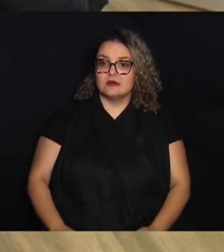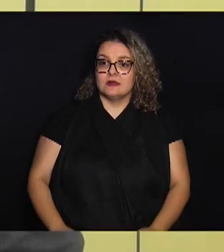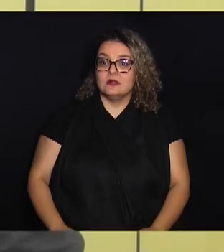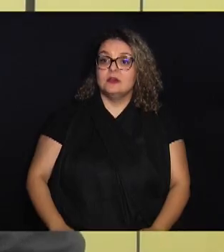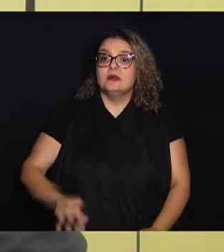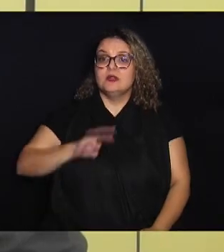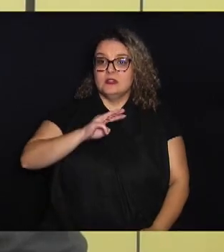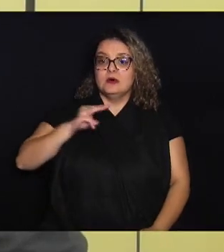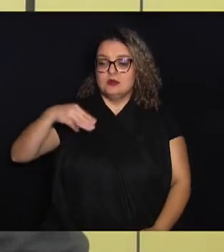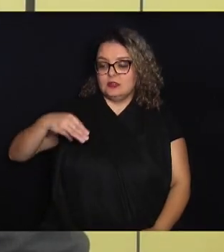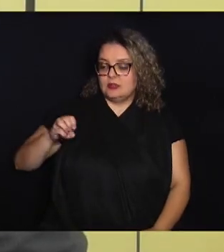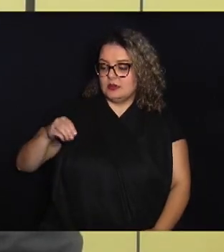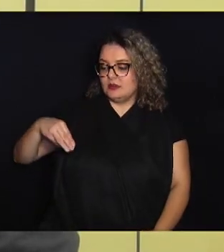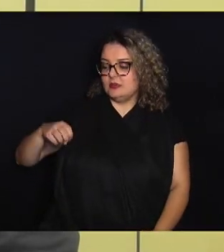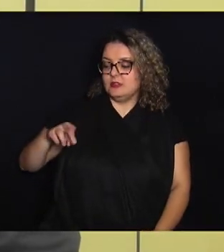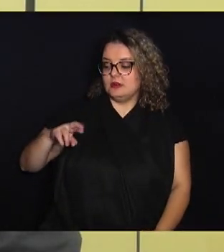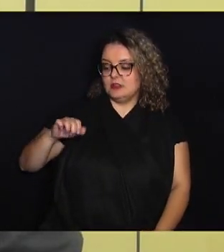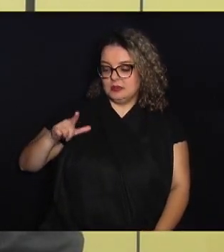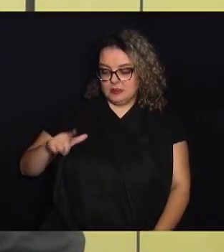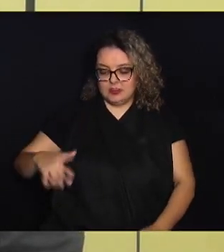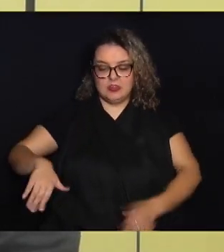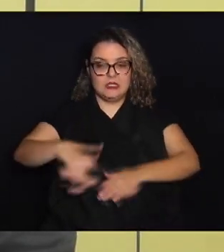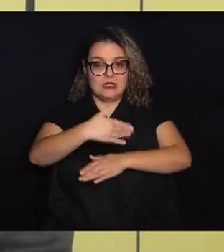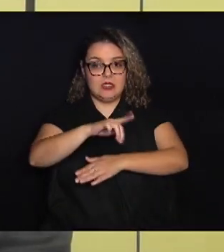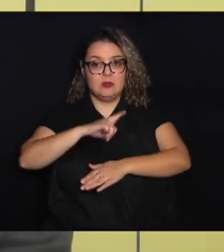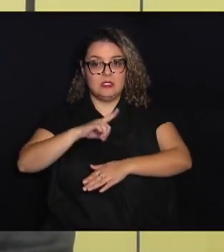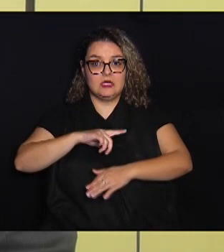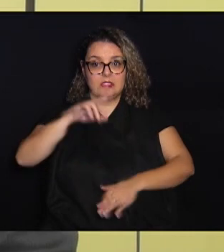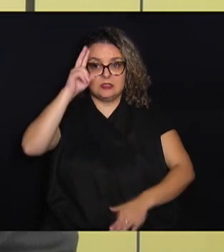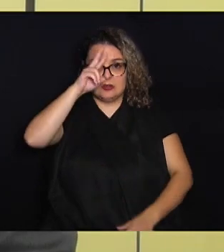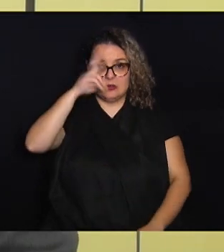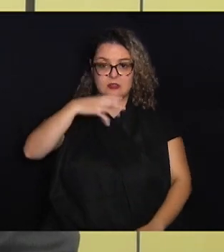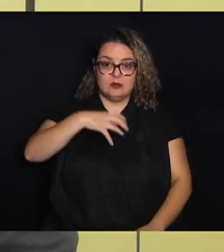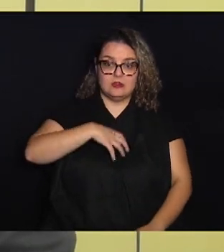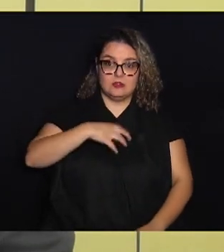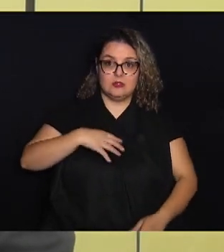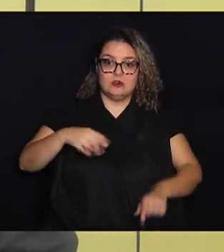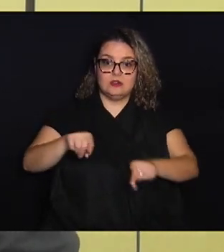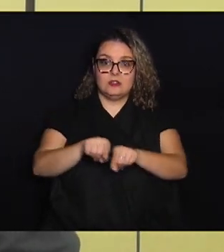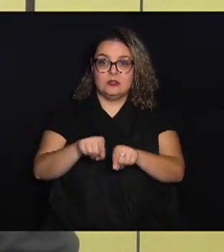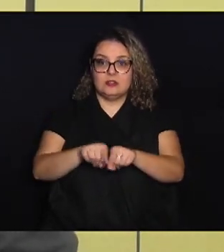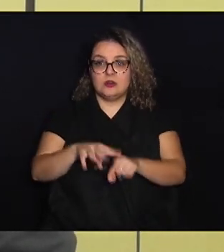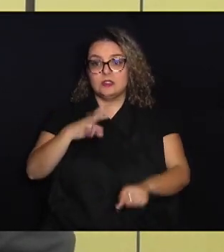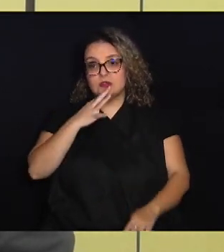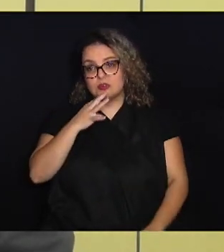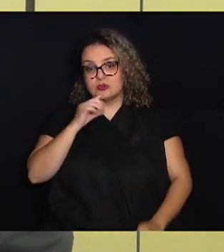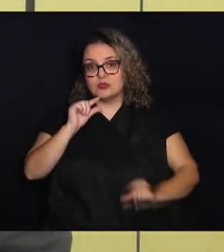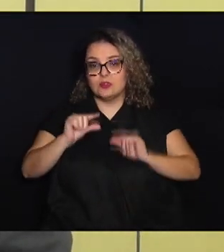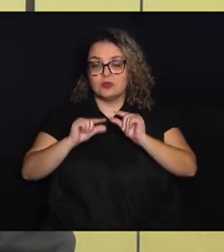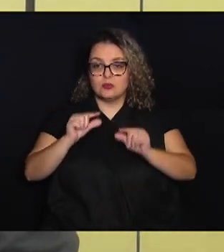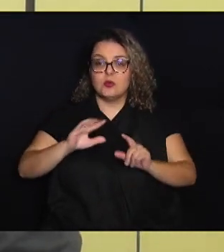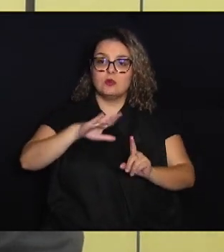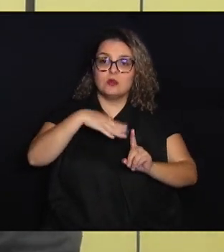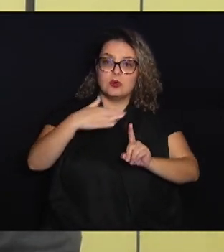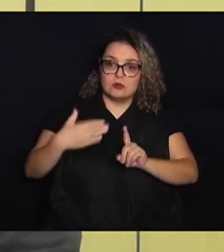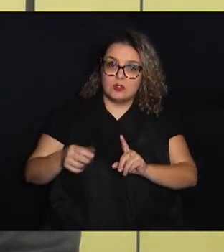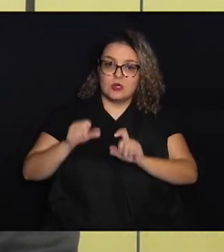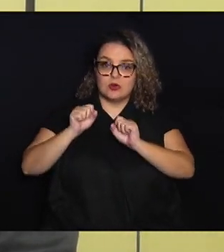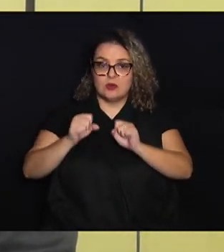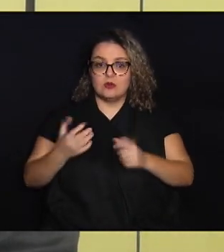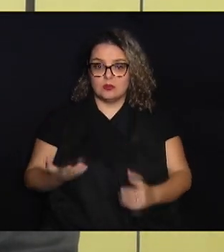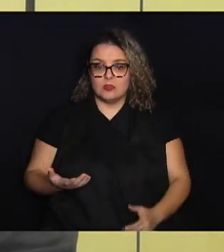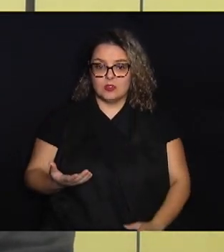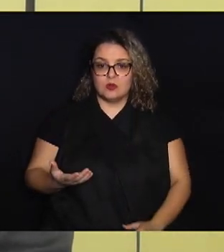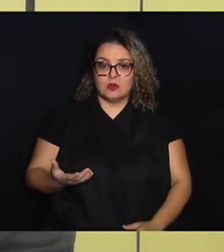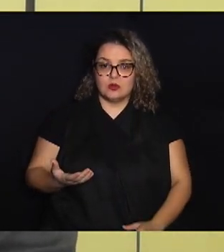site do Memorial a gente tem o Essa Rua Tem História, que é uma forma também de conhecer um pouco os homenageados e você pode fazer